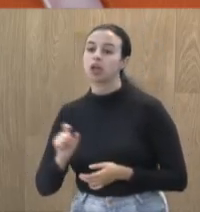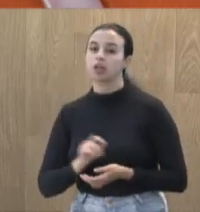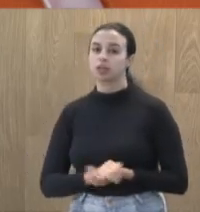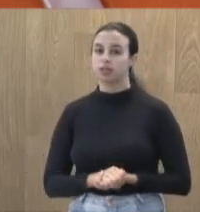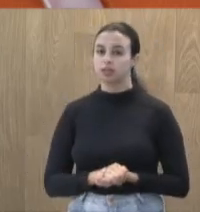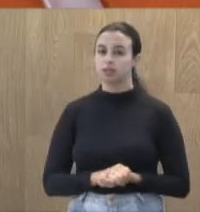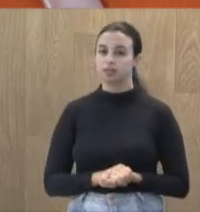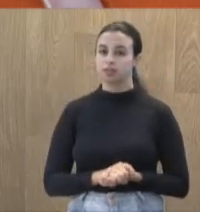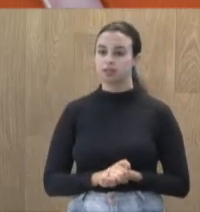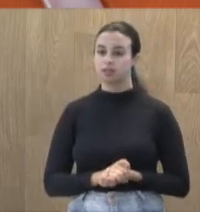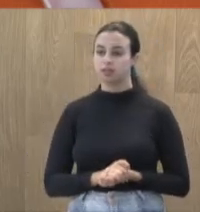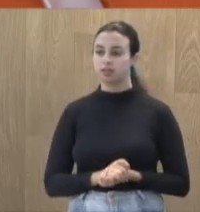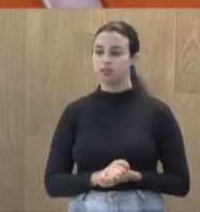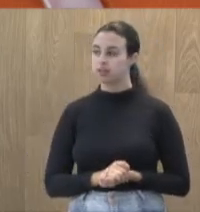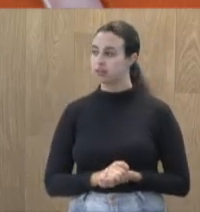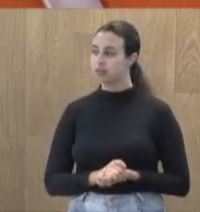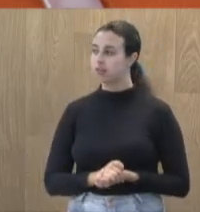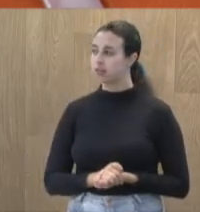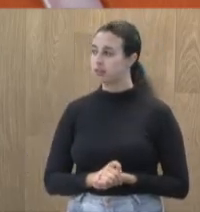Hein?